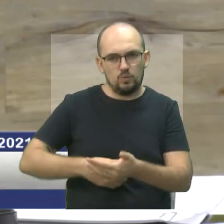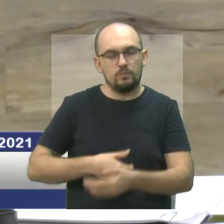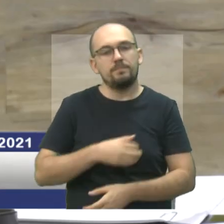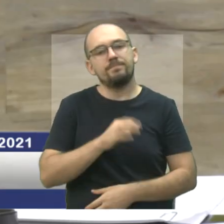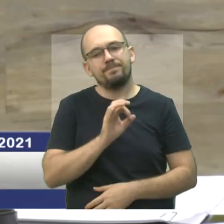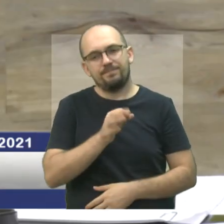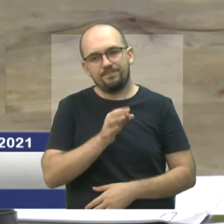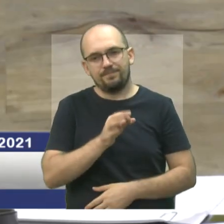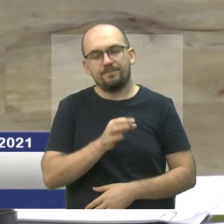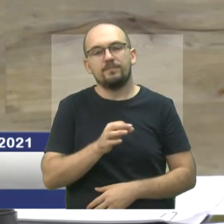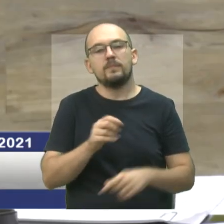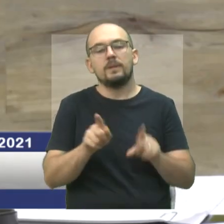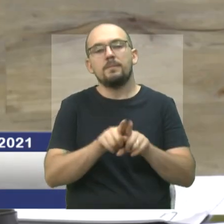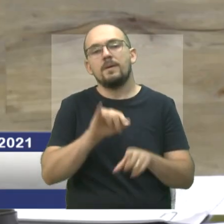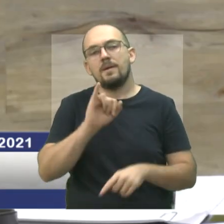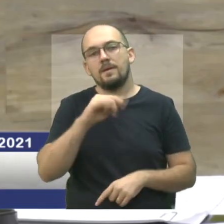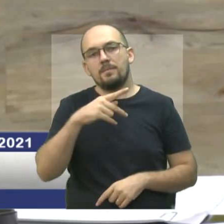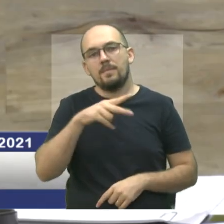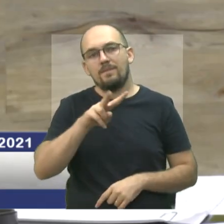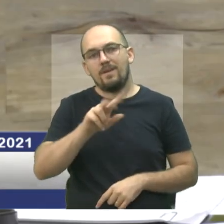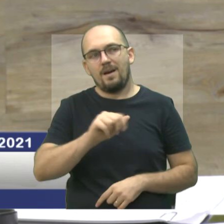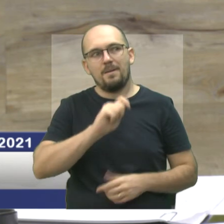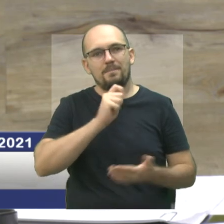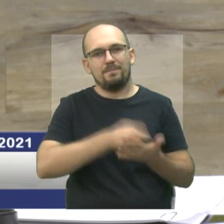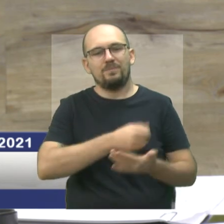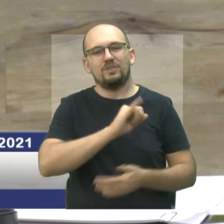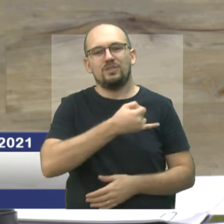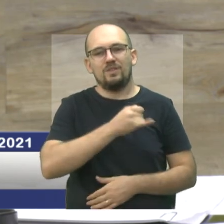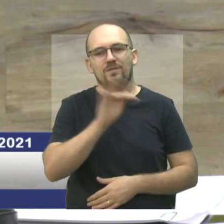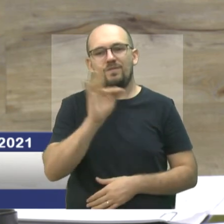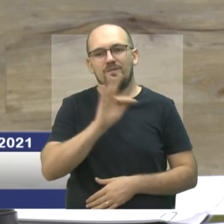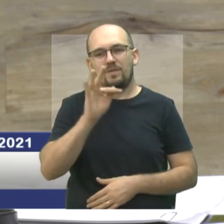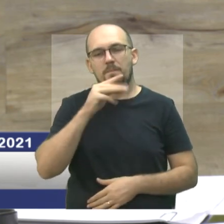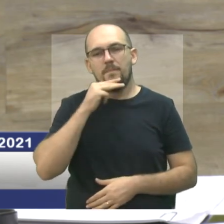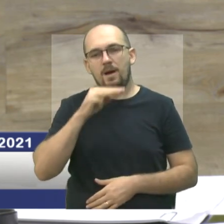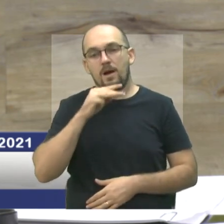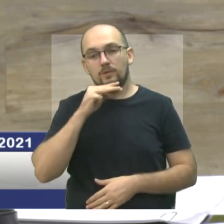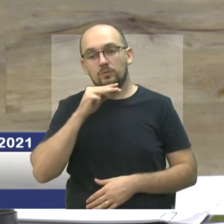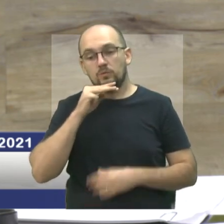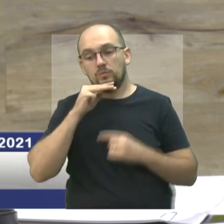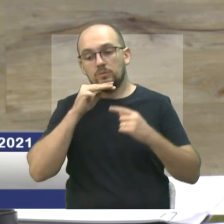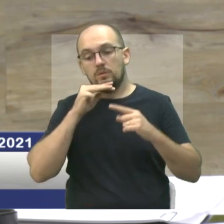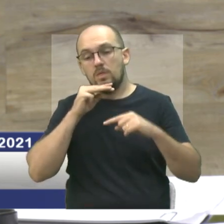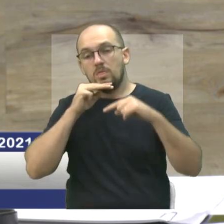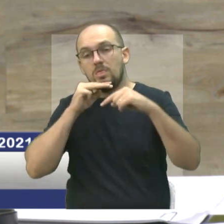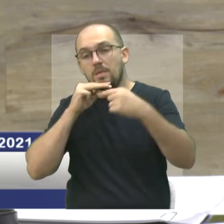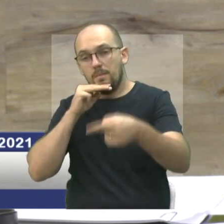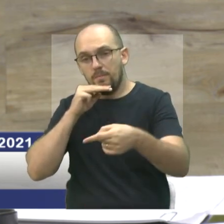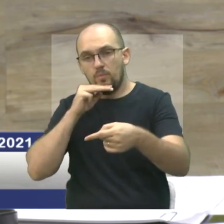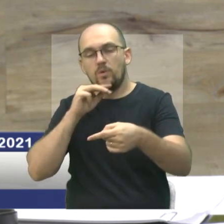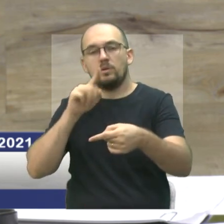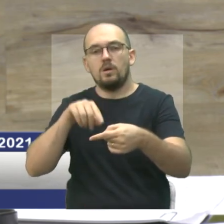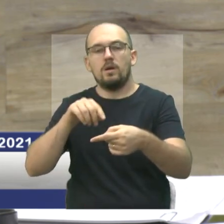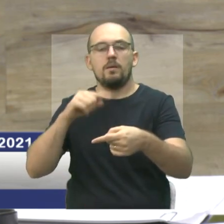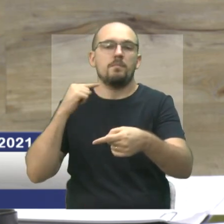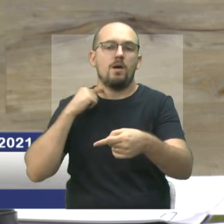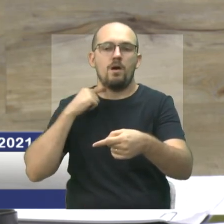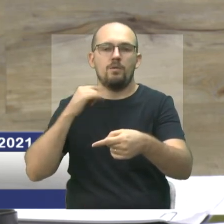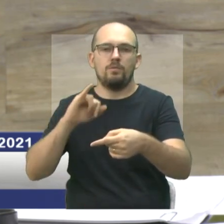PVA também, porque o pessoal paga PVA, né? Janeiro, fevereiro e março. Sim. E depois, a nossa maior arrecadação é a cota única do